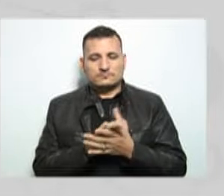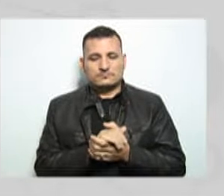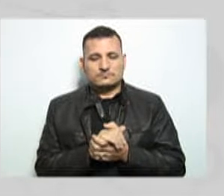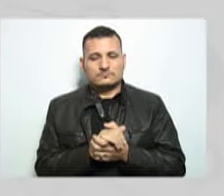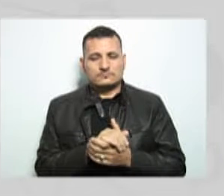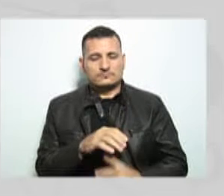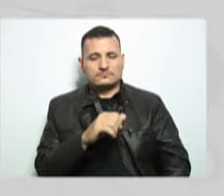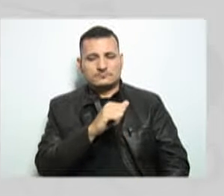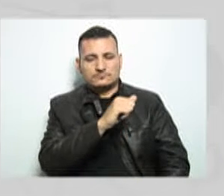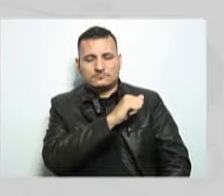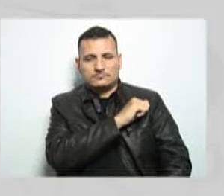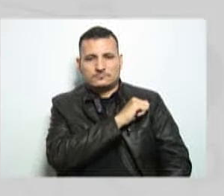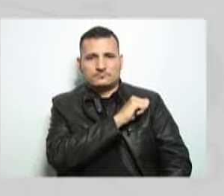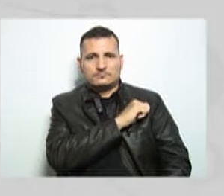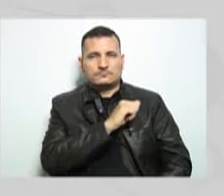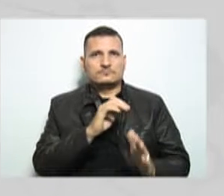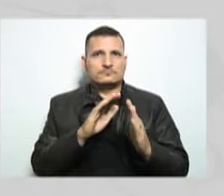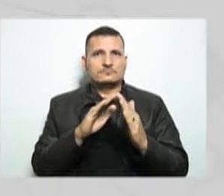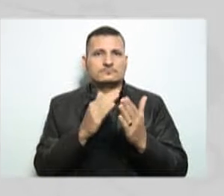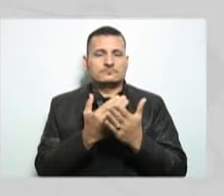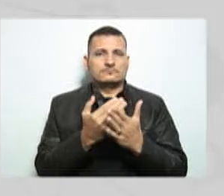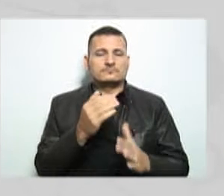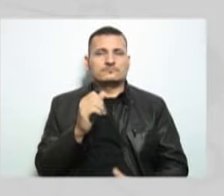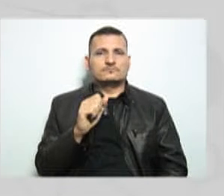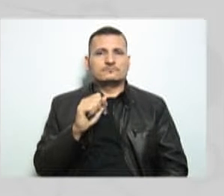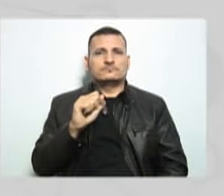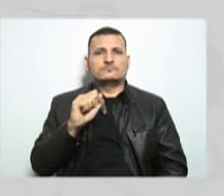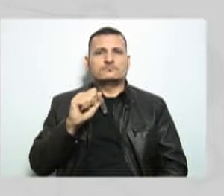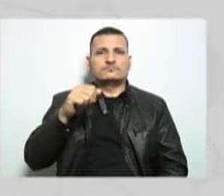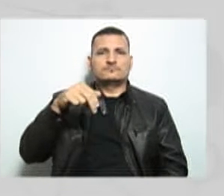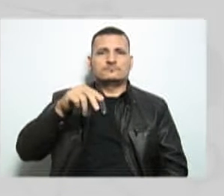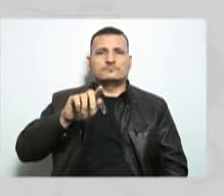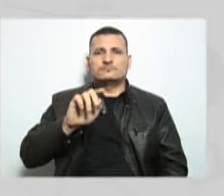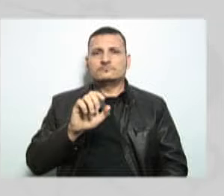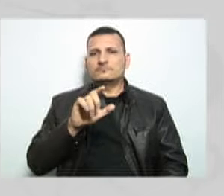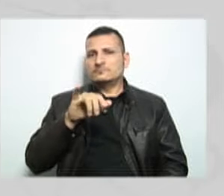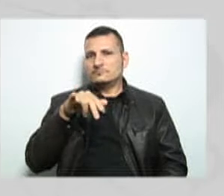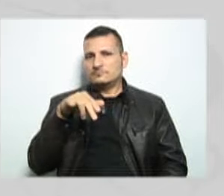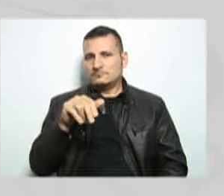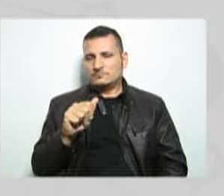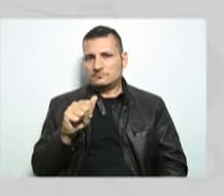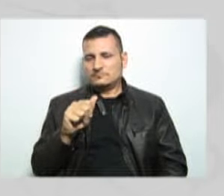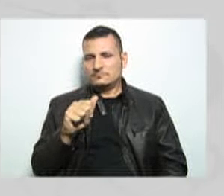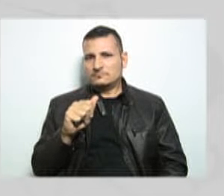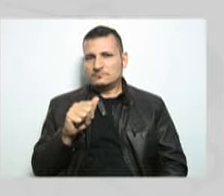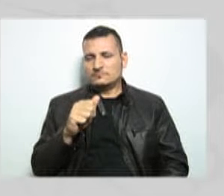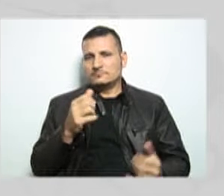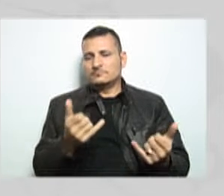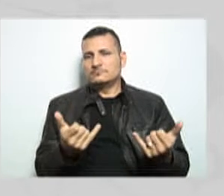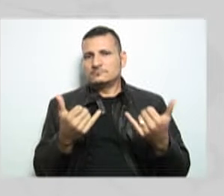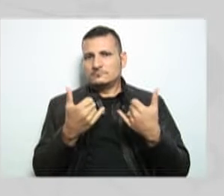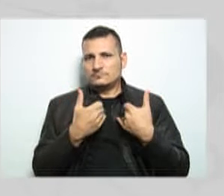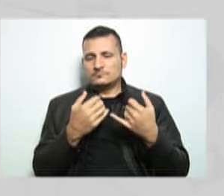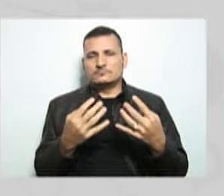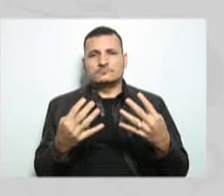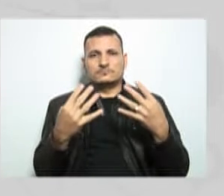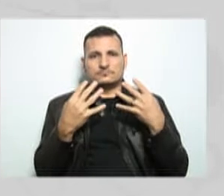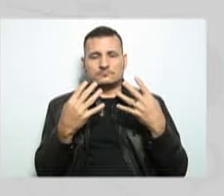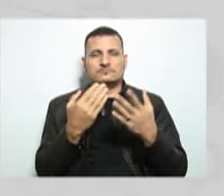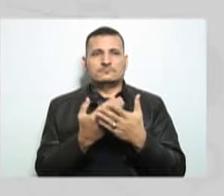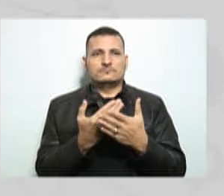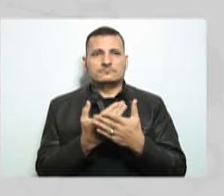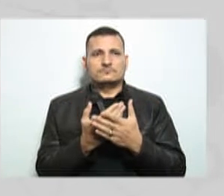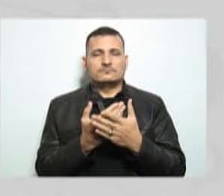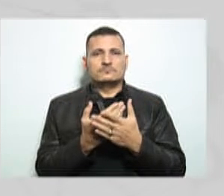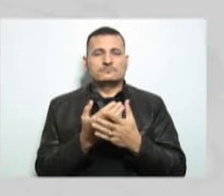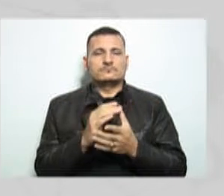alunos da escola Angelina dos Anjos de Costa Marques estão informando que estão ligados na aula.